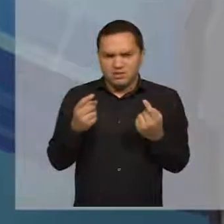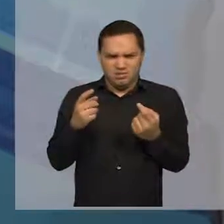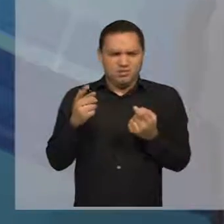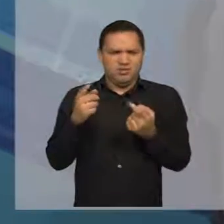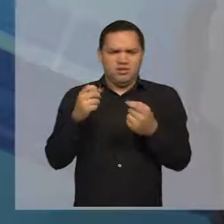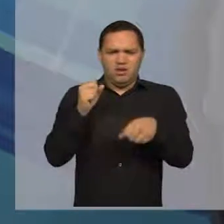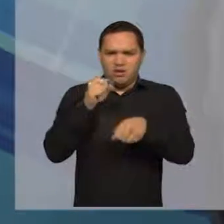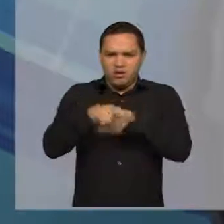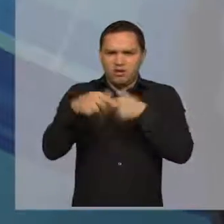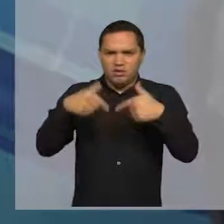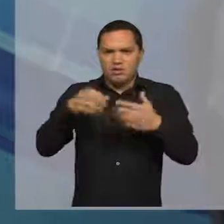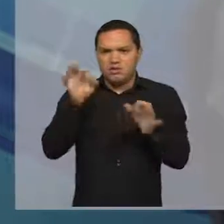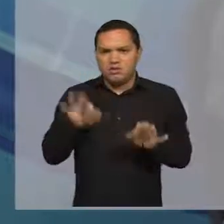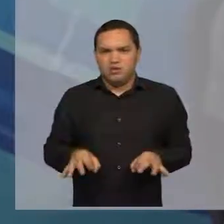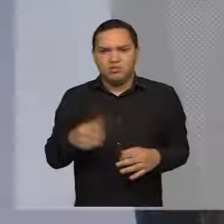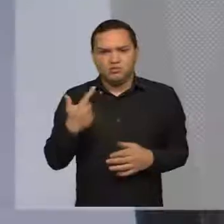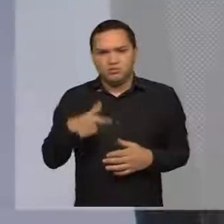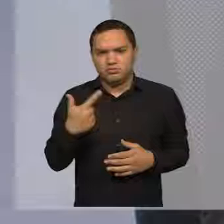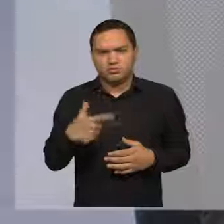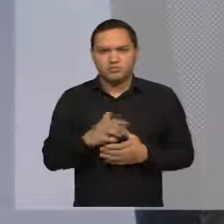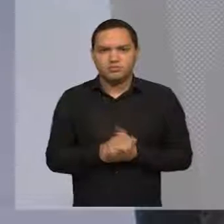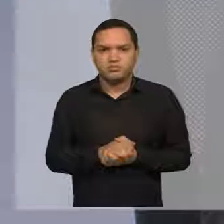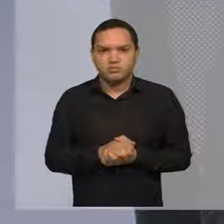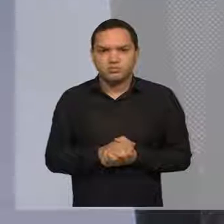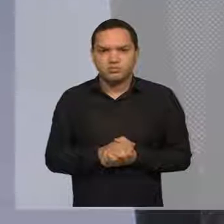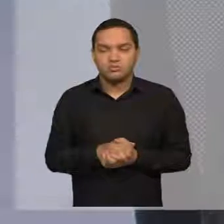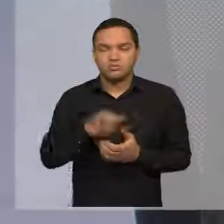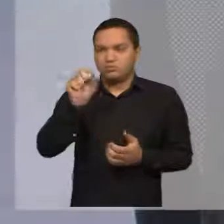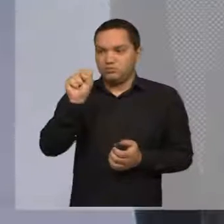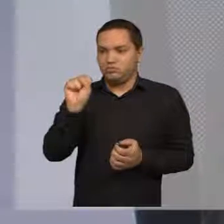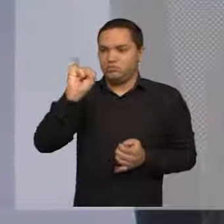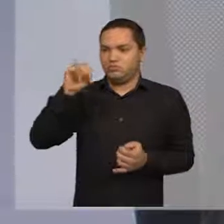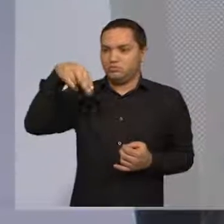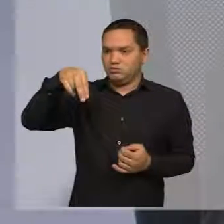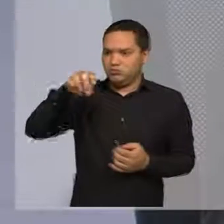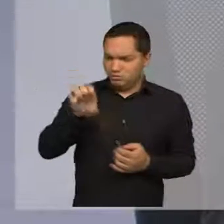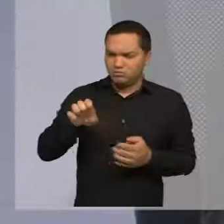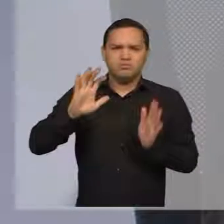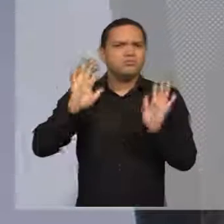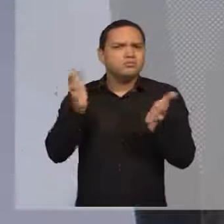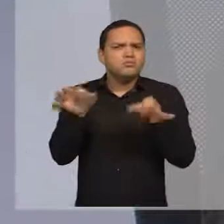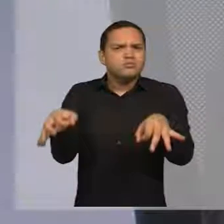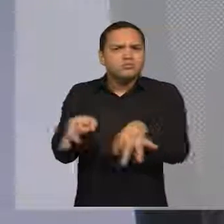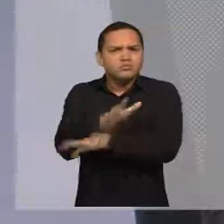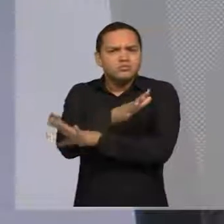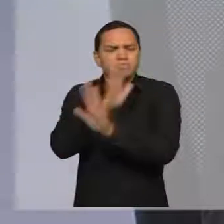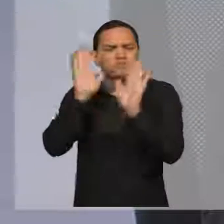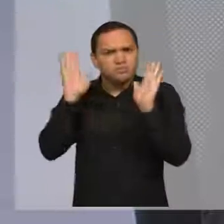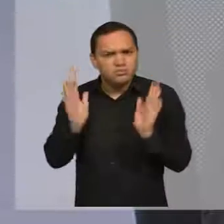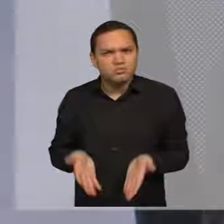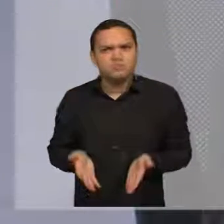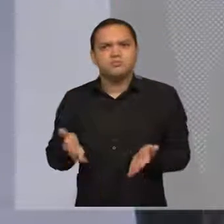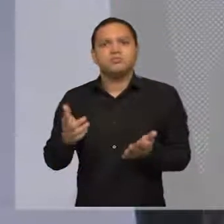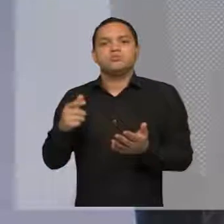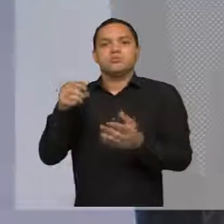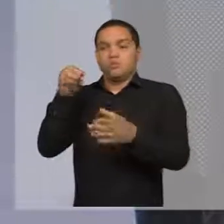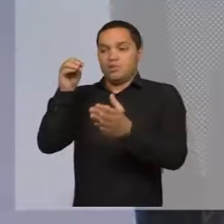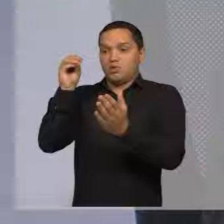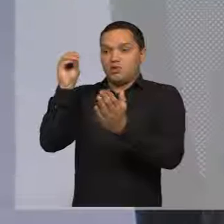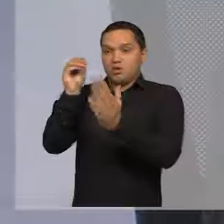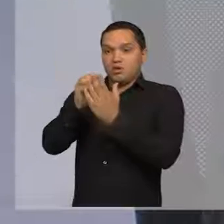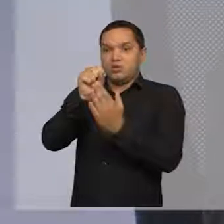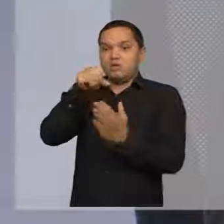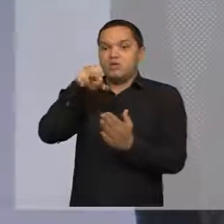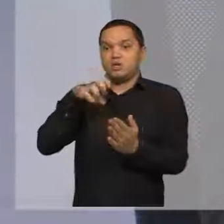trabalho. E o Cine já faz isso. O Cine tem um banco, ela não só tem o cadastro de desempregado,